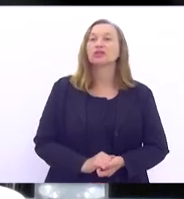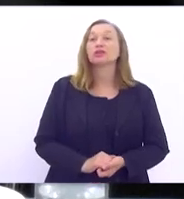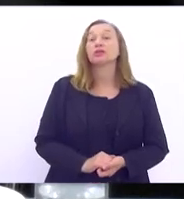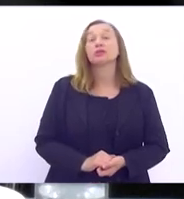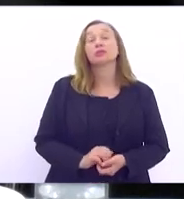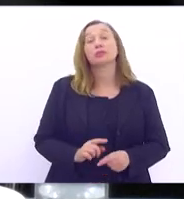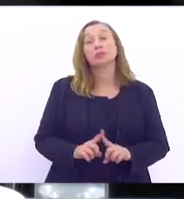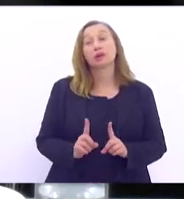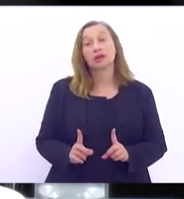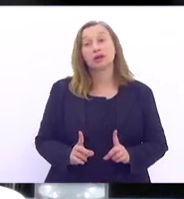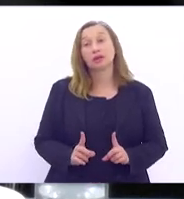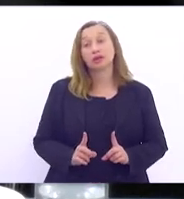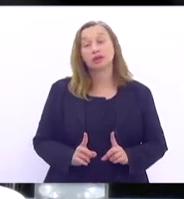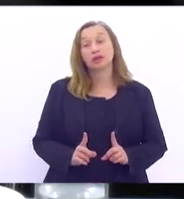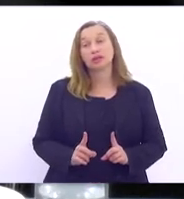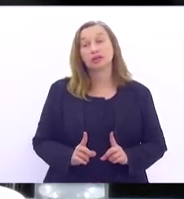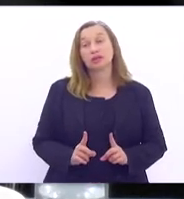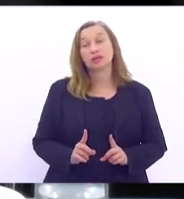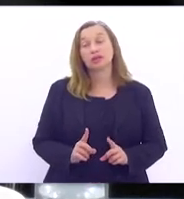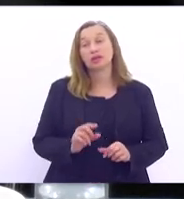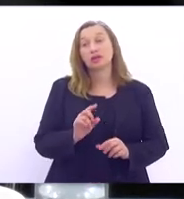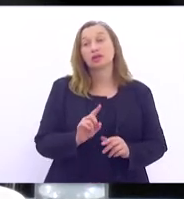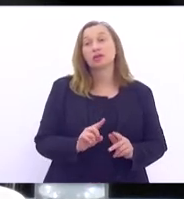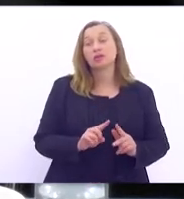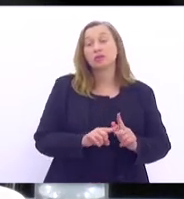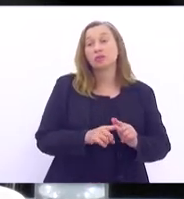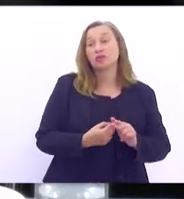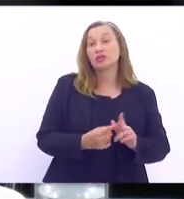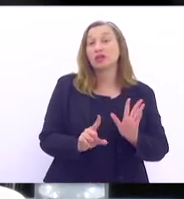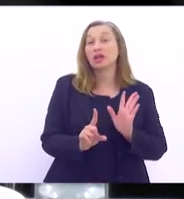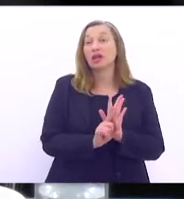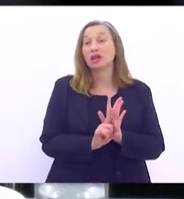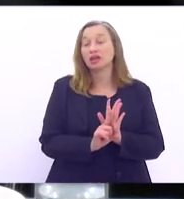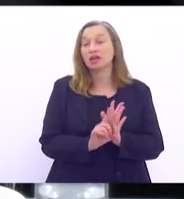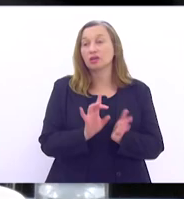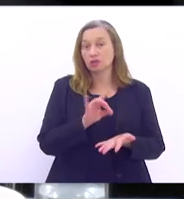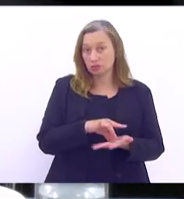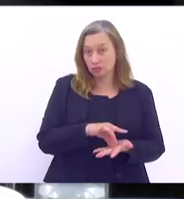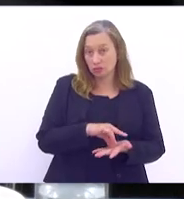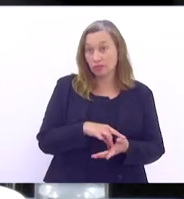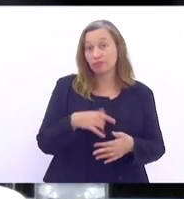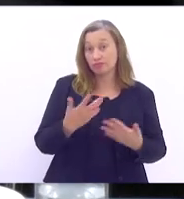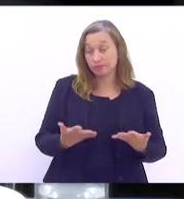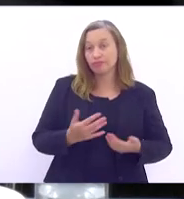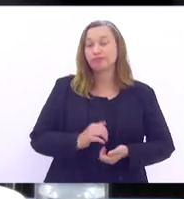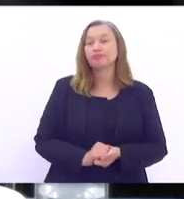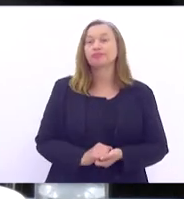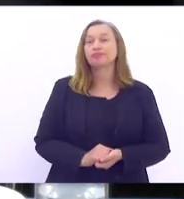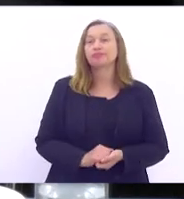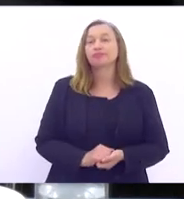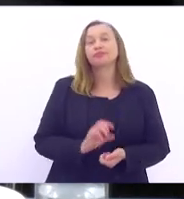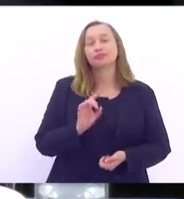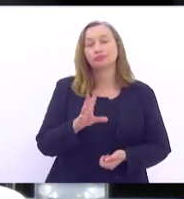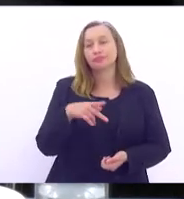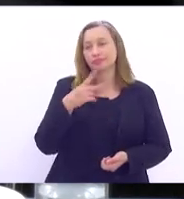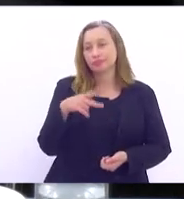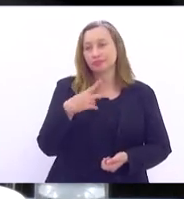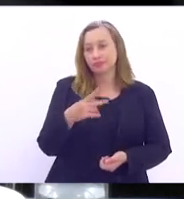que tem que botar autorização, estão modificando a lei original, né? Mas só para dizer